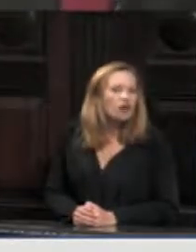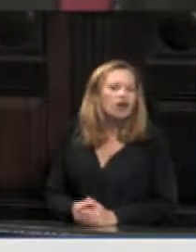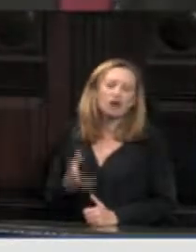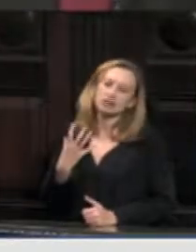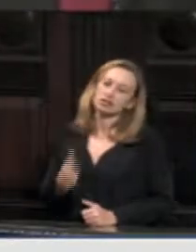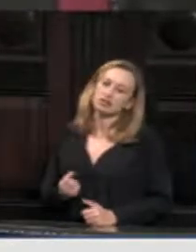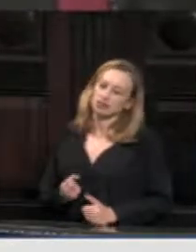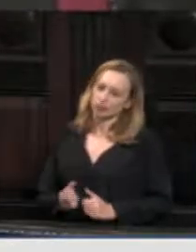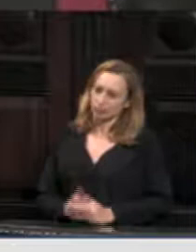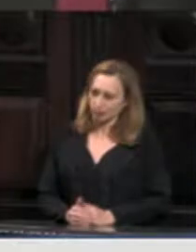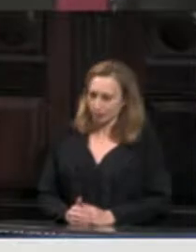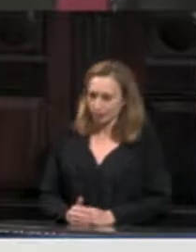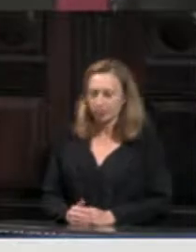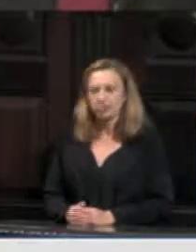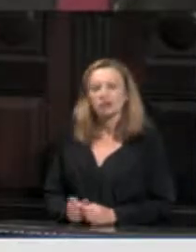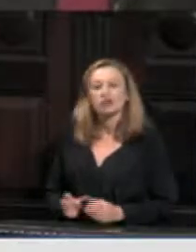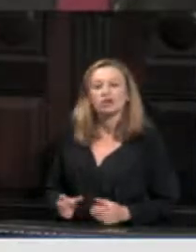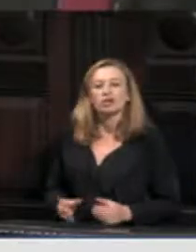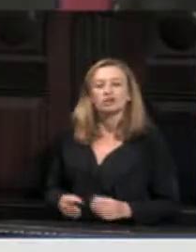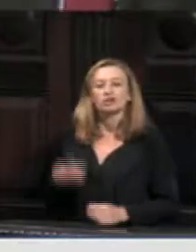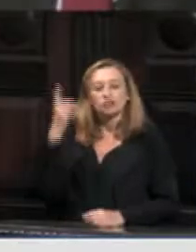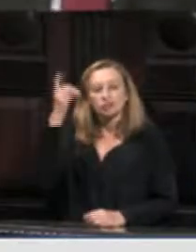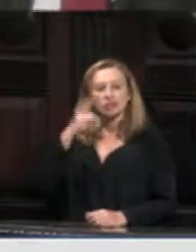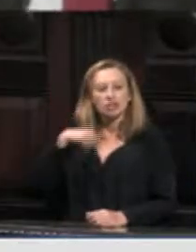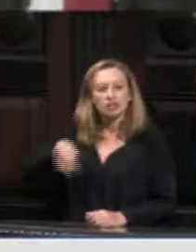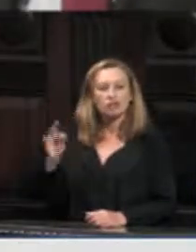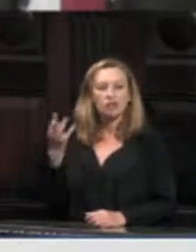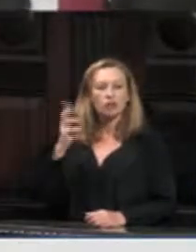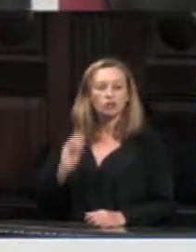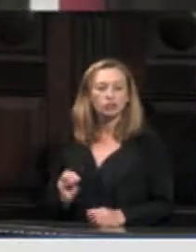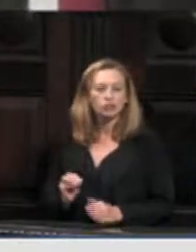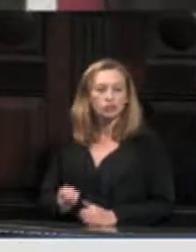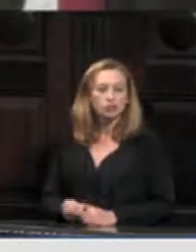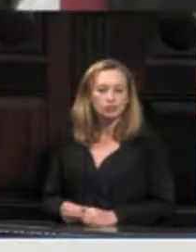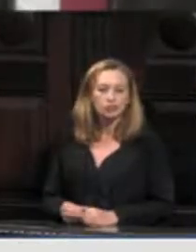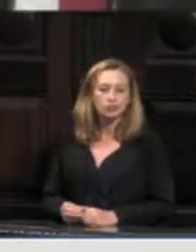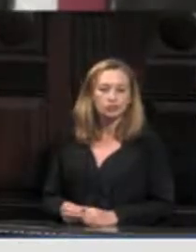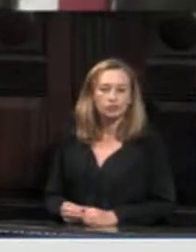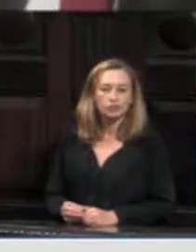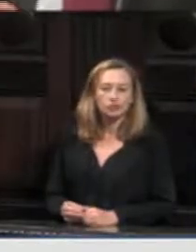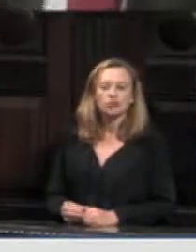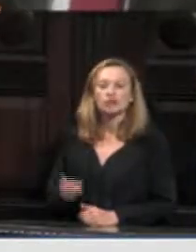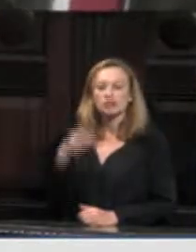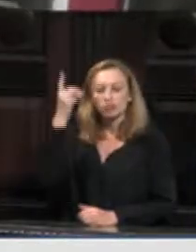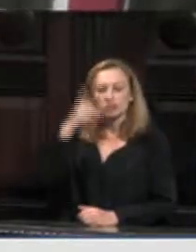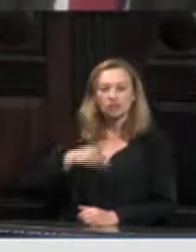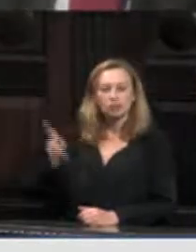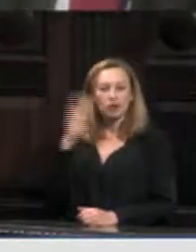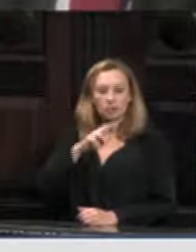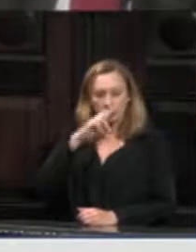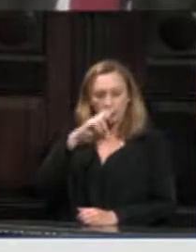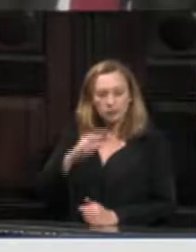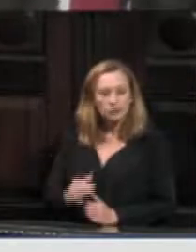Pela Comissão de Servidores Públicos, deputado Nivaldo Molim. Deputado Nivaldo Molim, deputado Paulo Ramos.